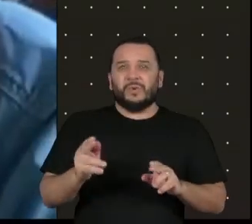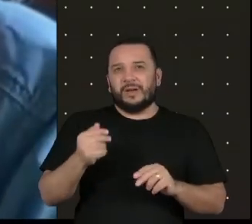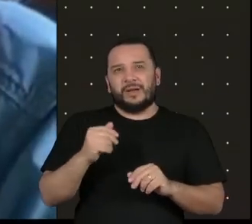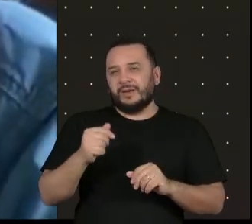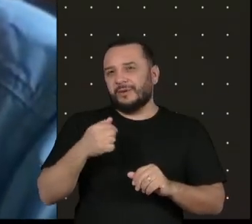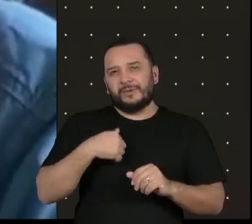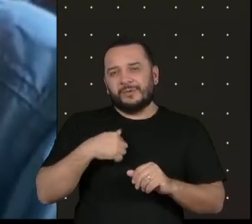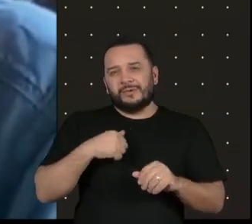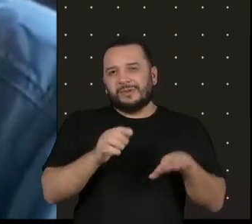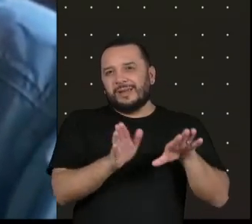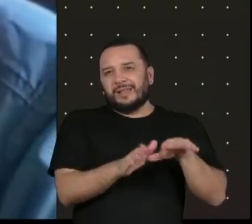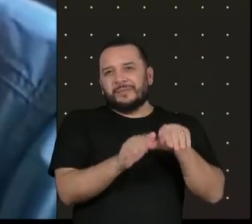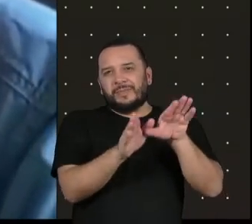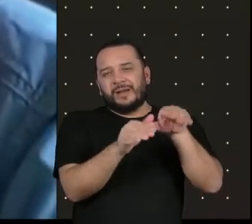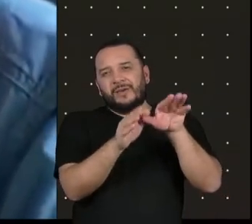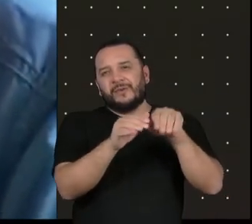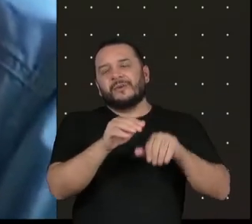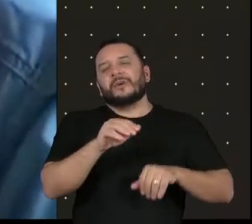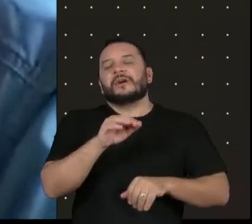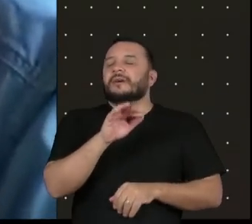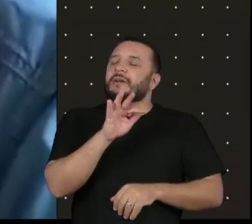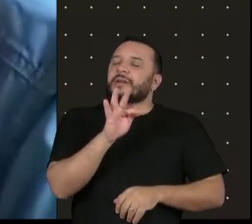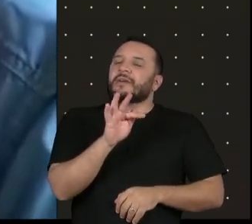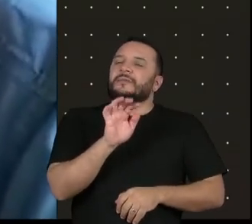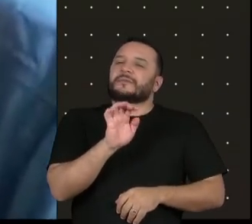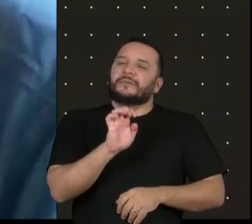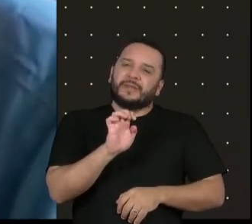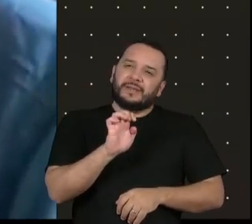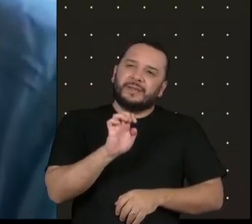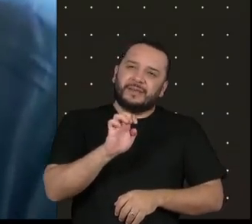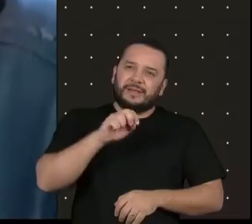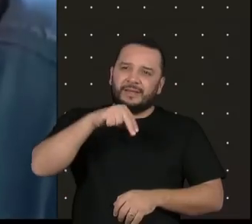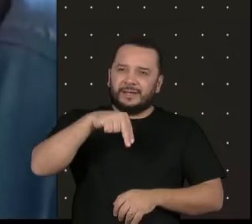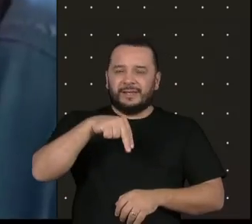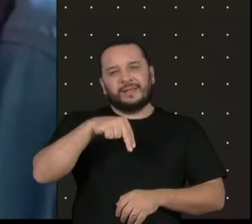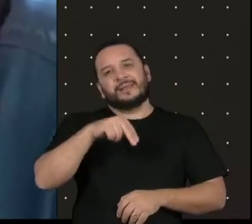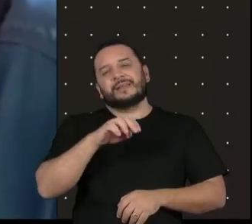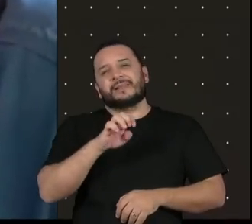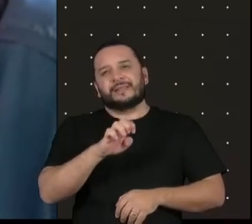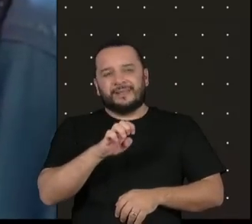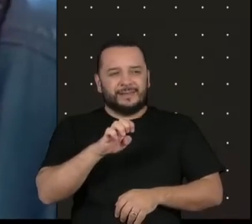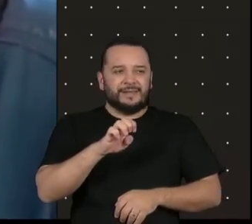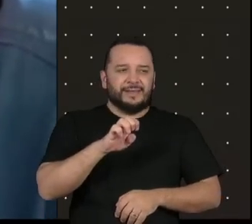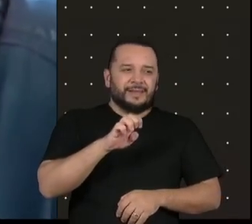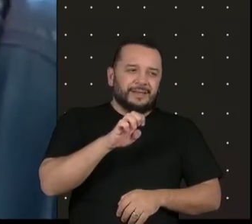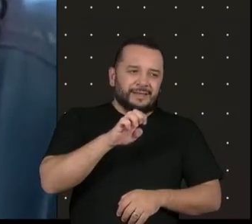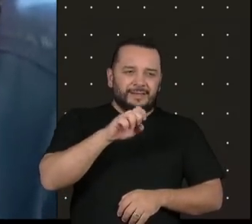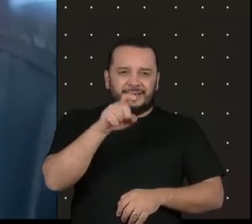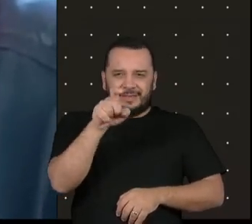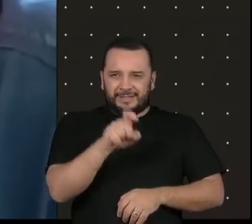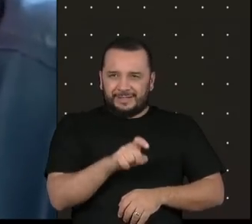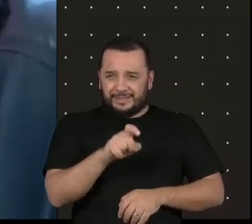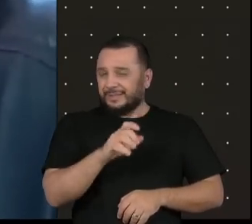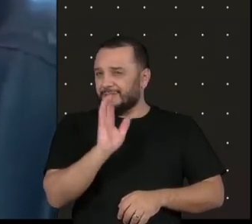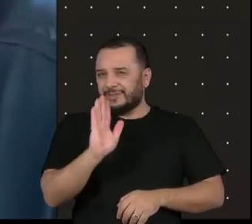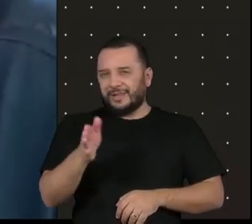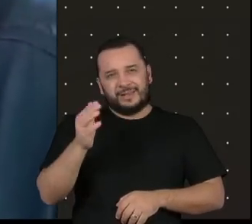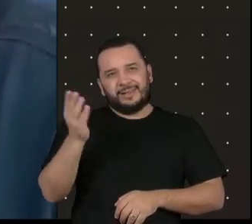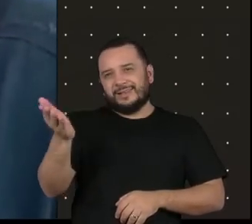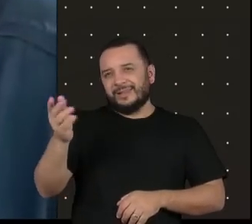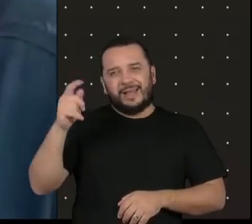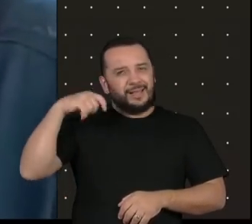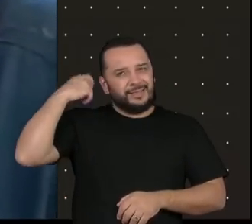fabuloso que renasce das próprias cinzas. Atriz de cinema, de teatro,